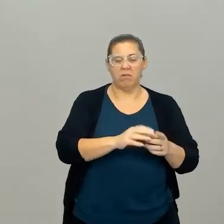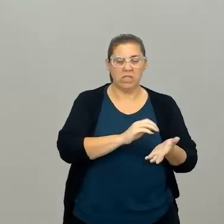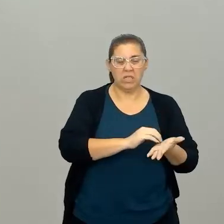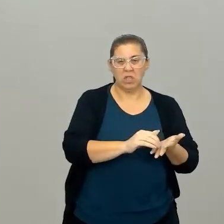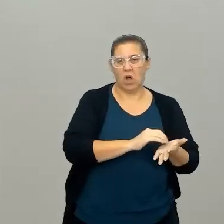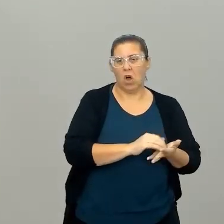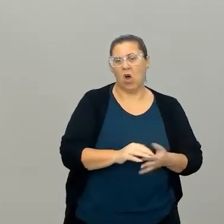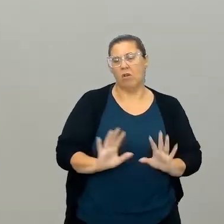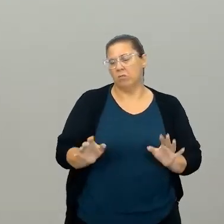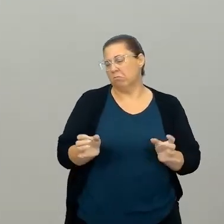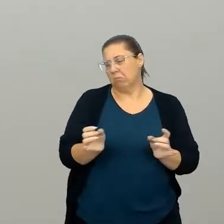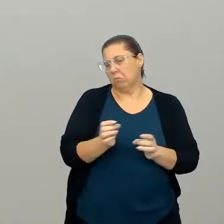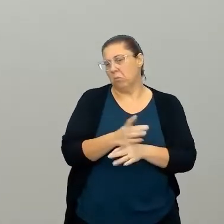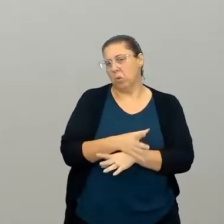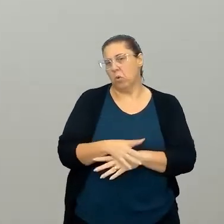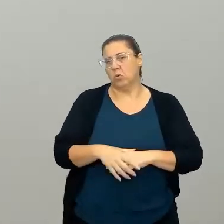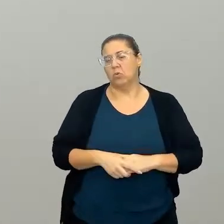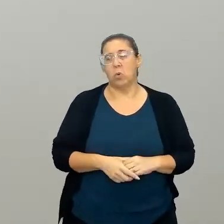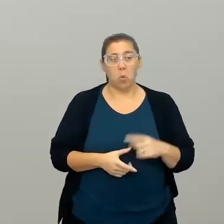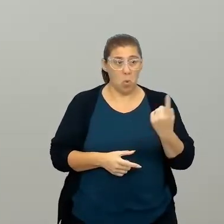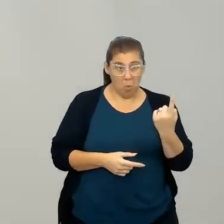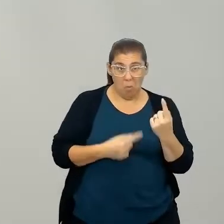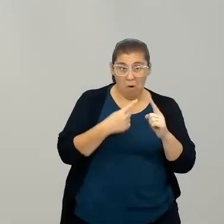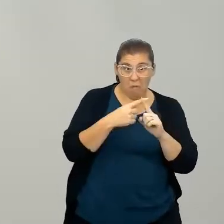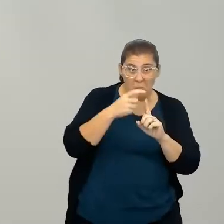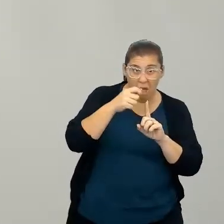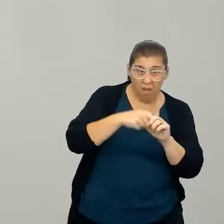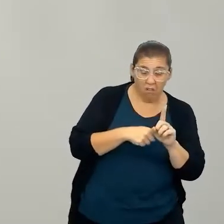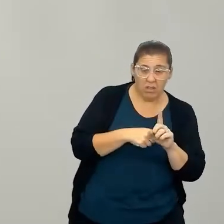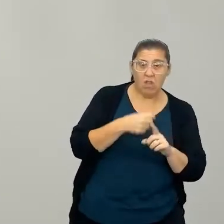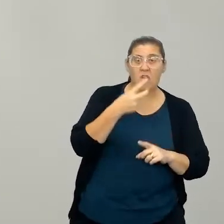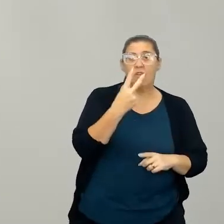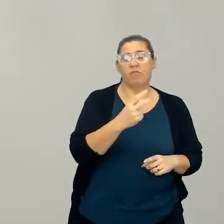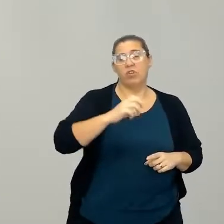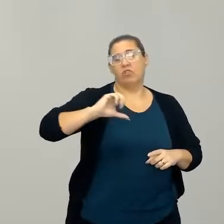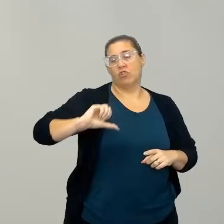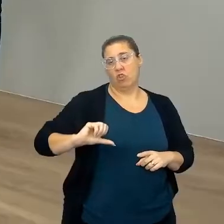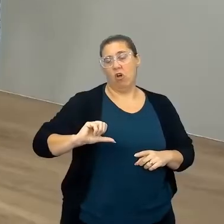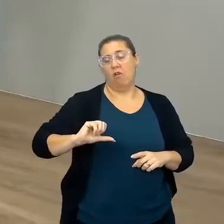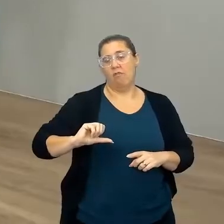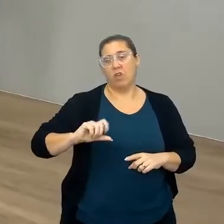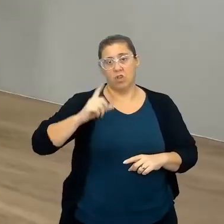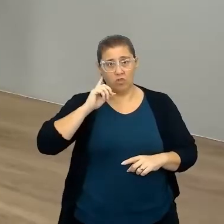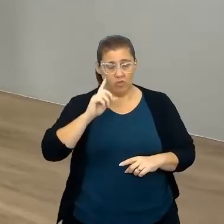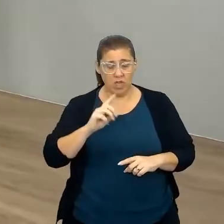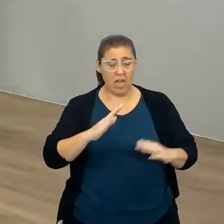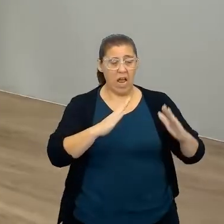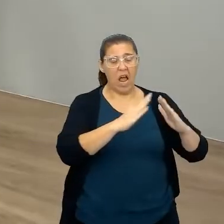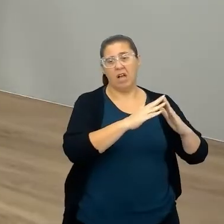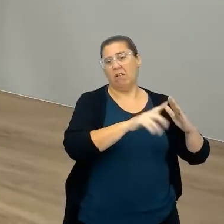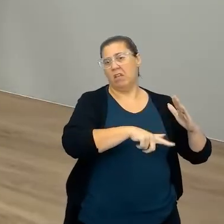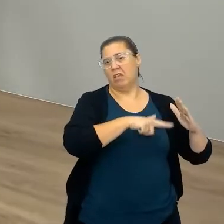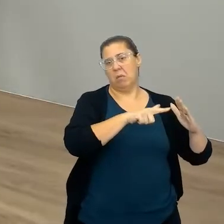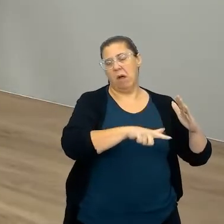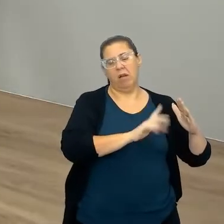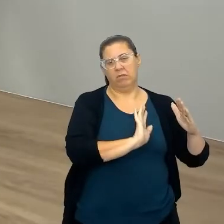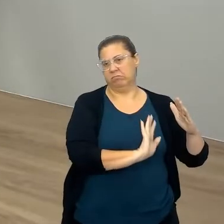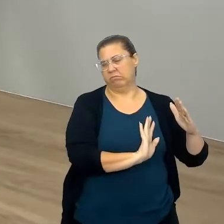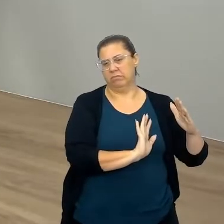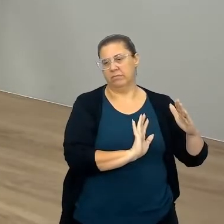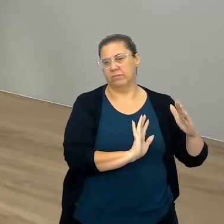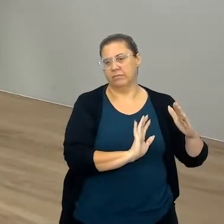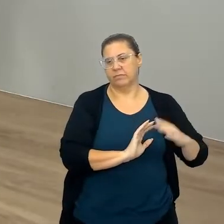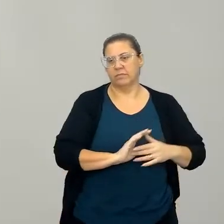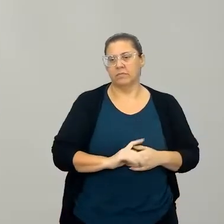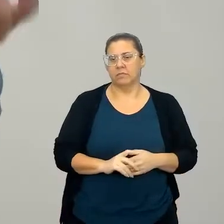escritório, e uma vez por mês. E os 29 dias vocês continuam na casa de vocês trabalhando dali.